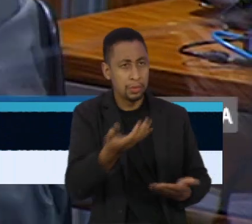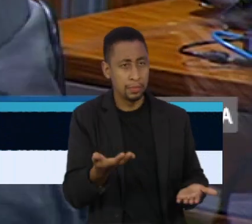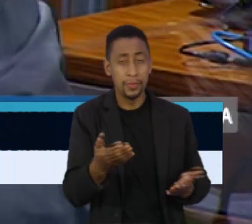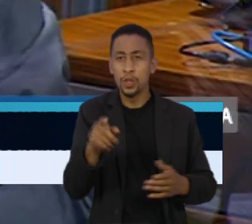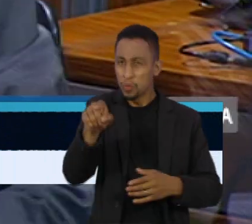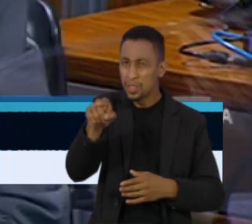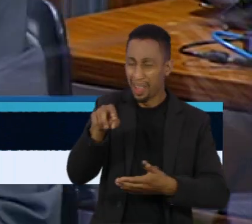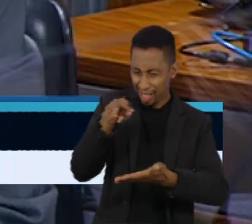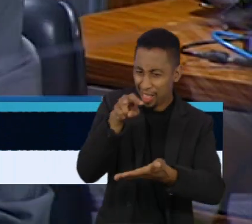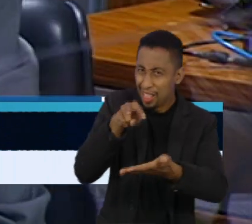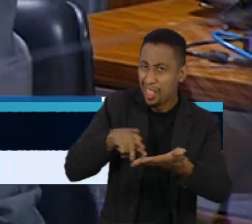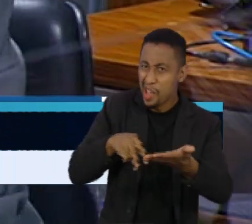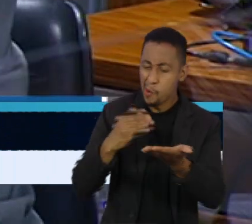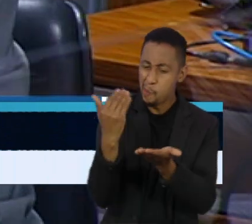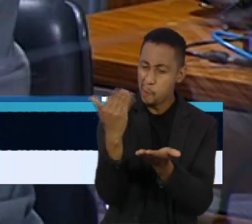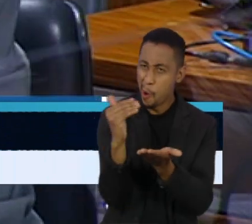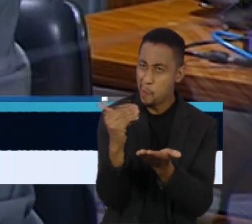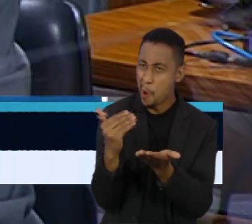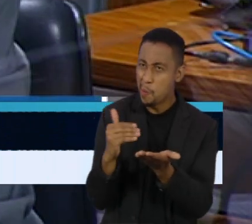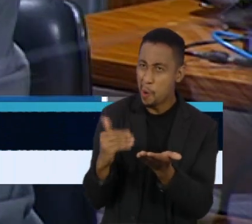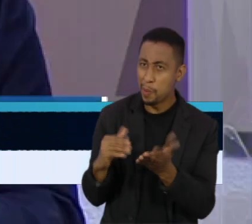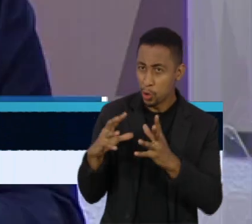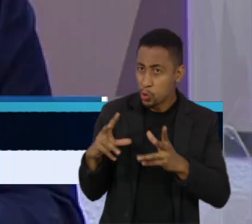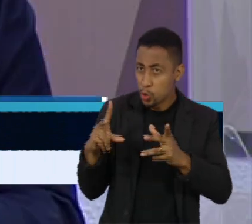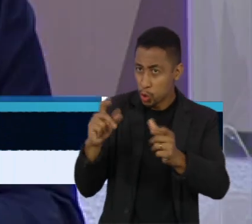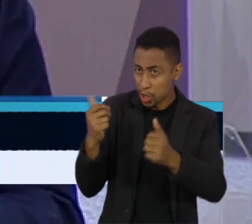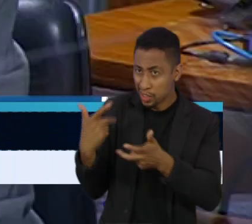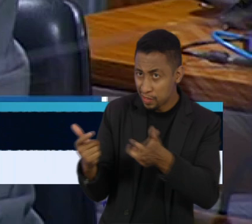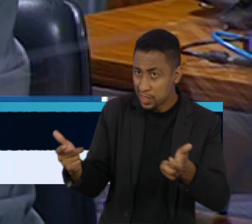a bula de todas as vacinas? Não.